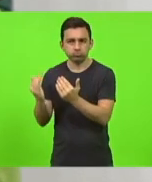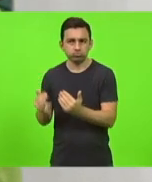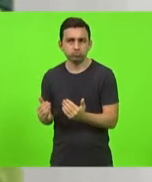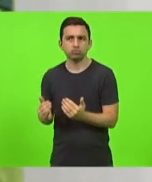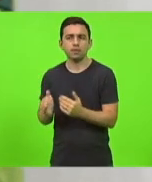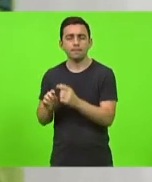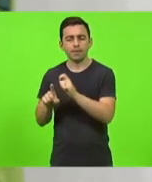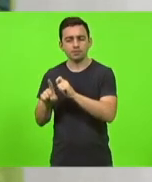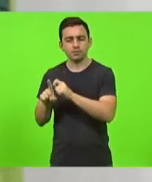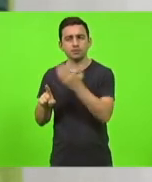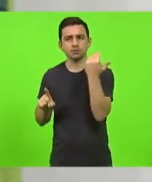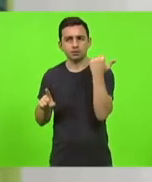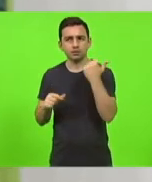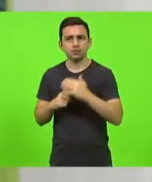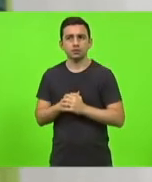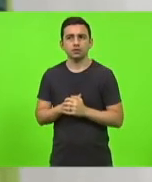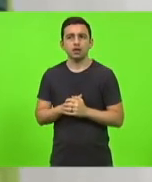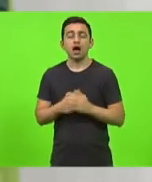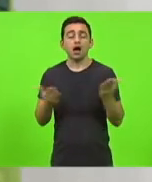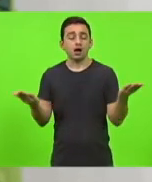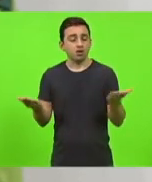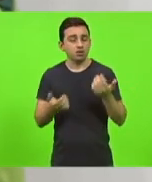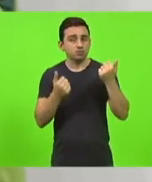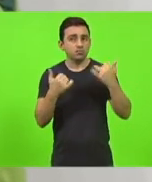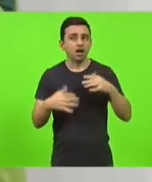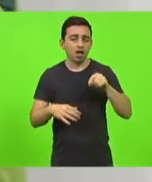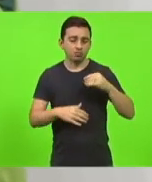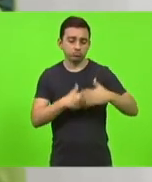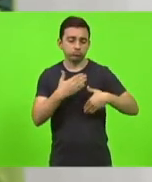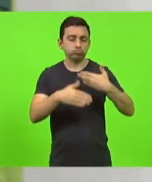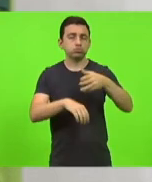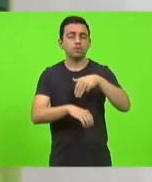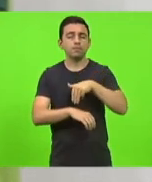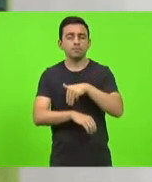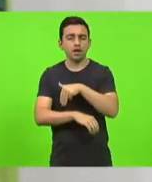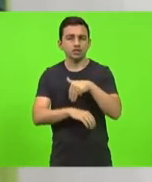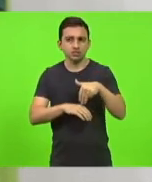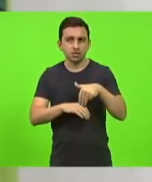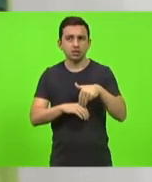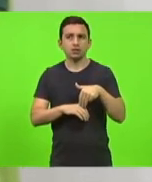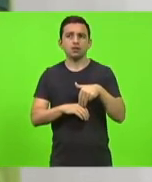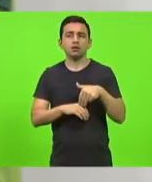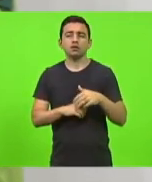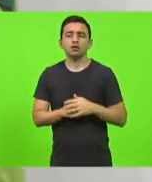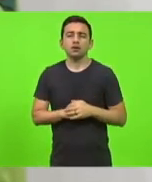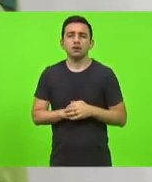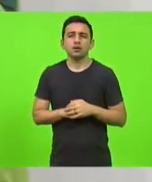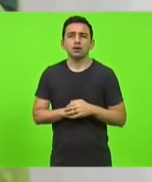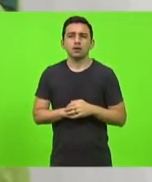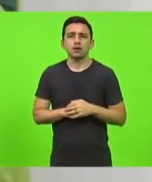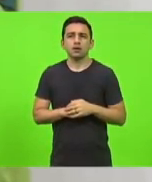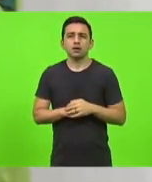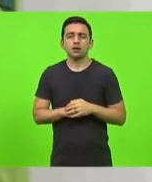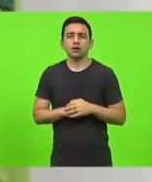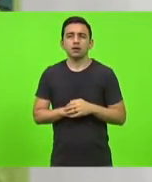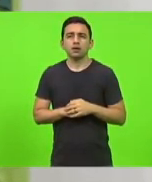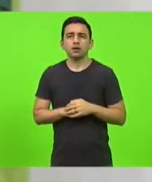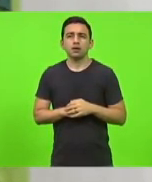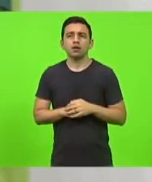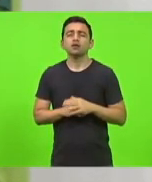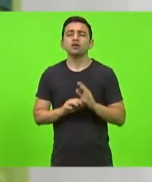meses anteriores. Nós estamos tratando da carreira do magistério. A carreira do magistério, ela